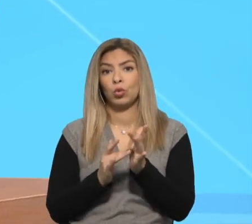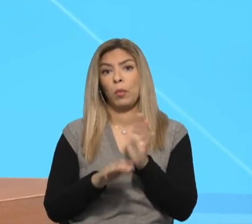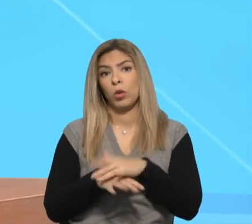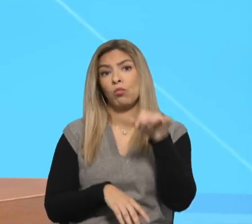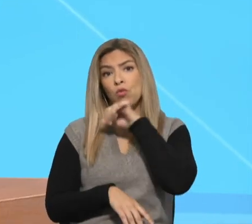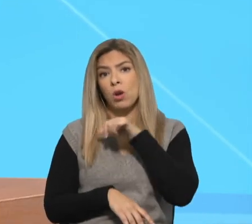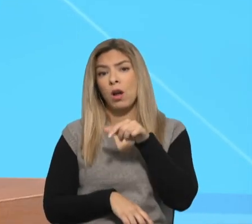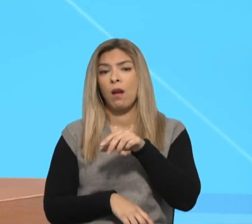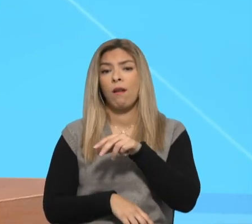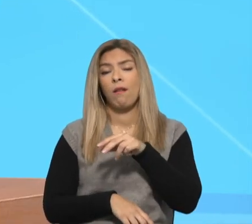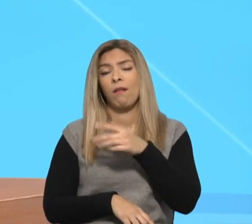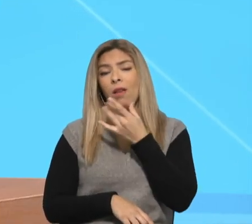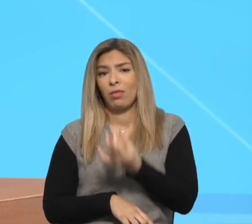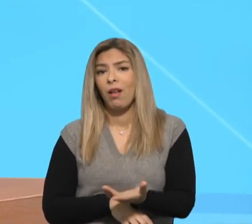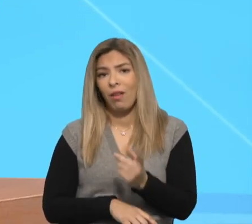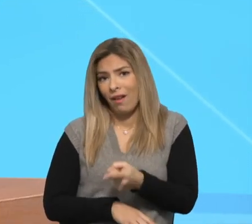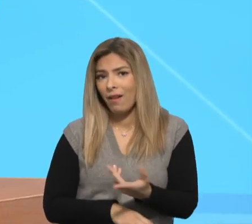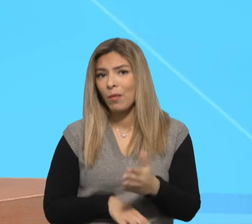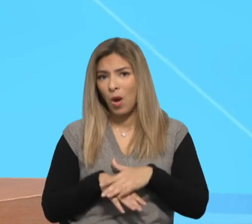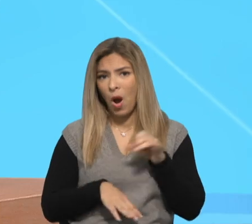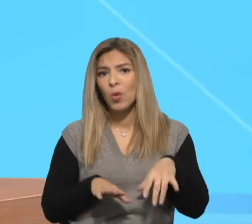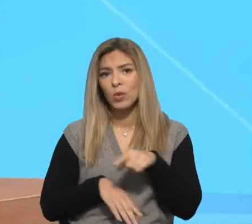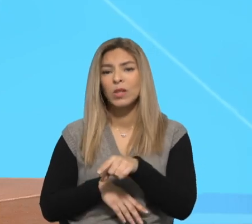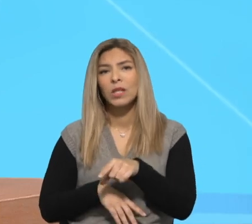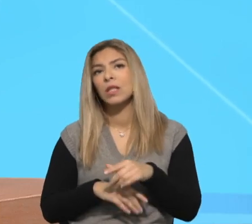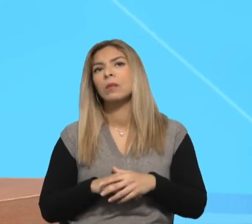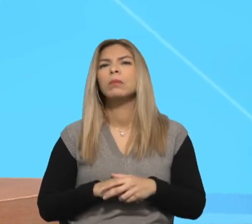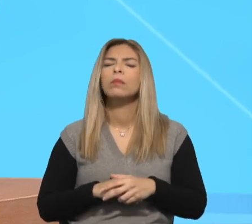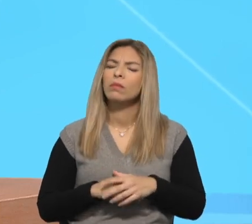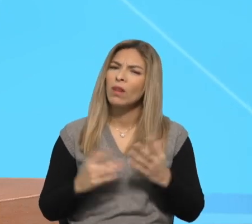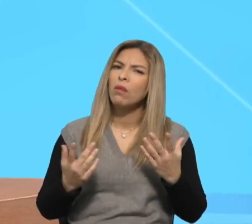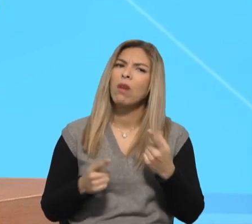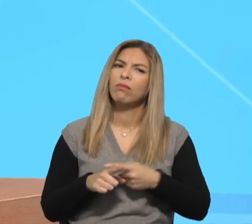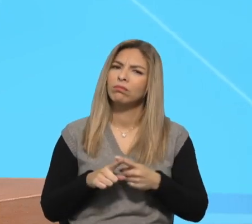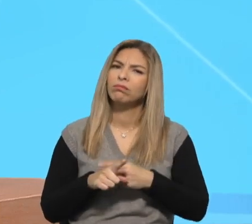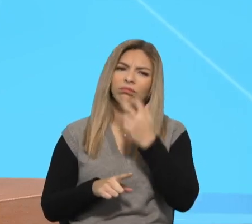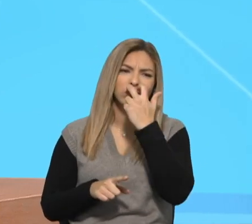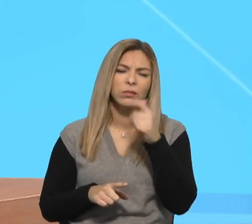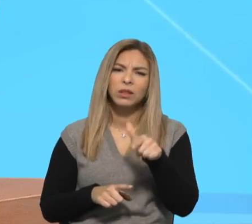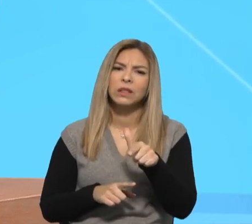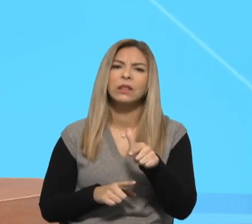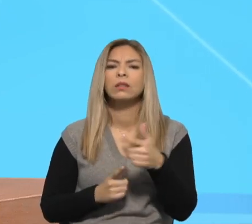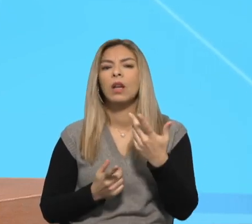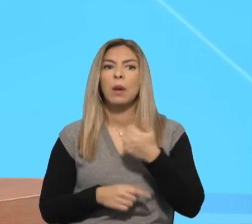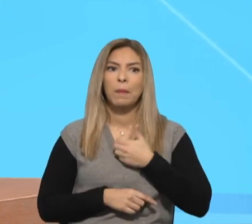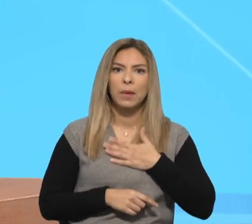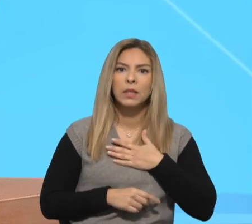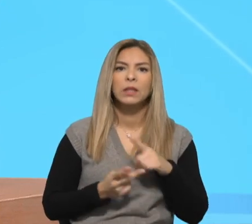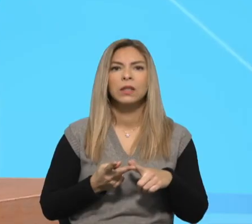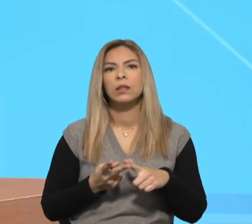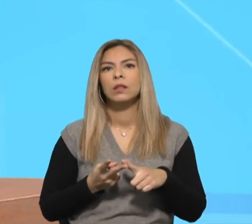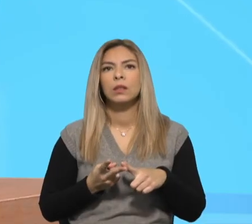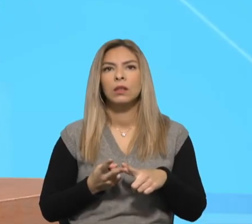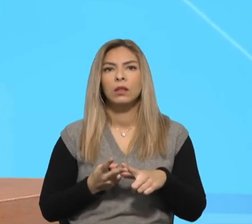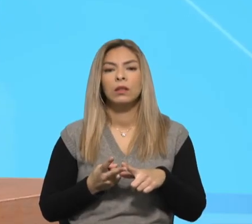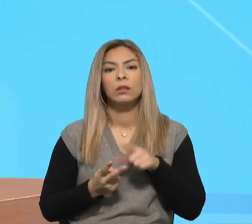mostrar isso dentro das empresas e tem sido muito interessante a reação quer das empresas, quer